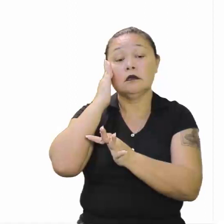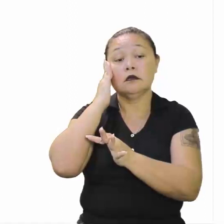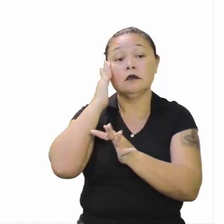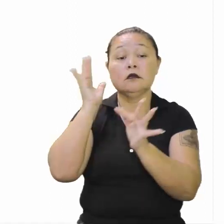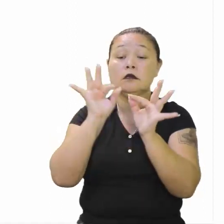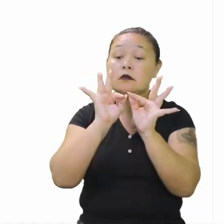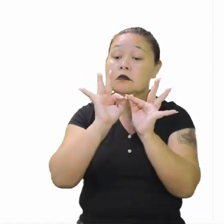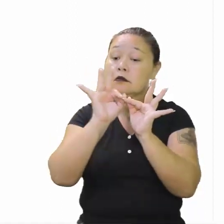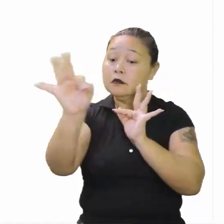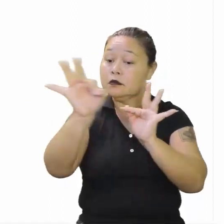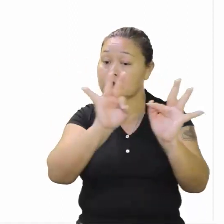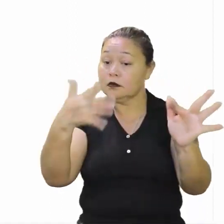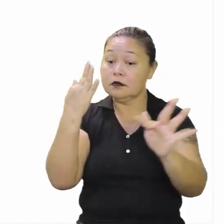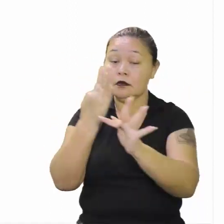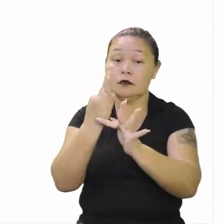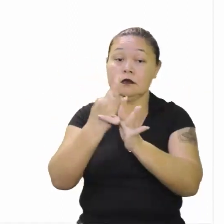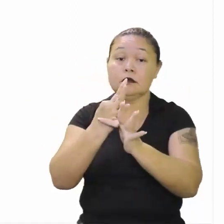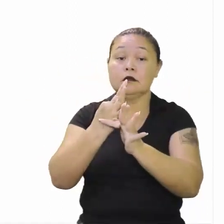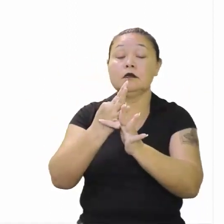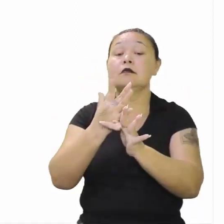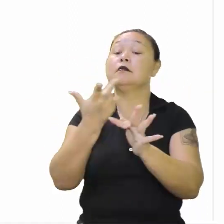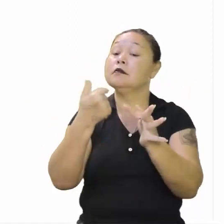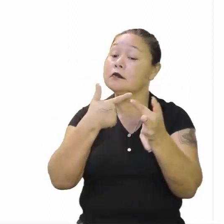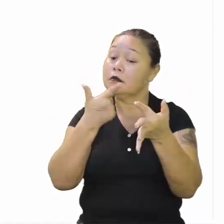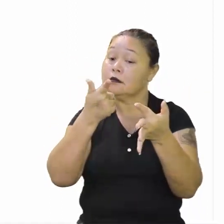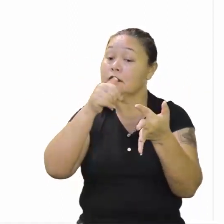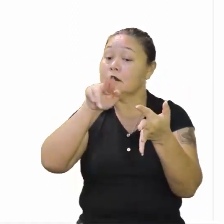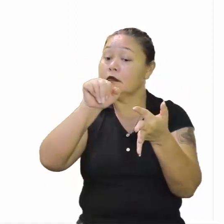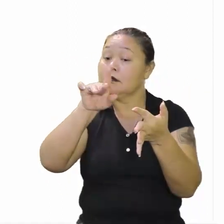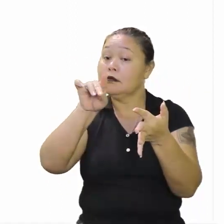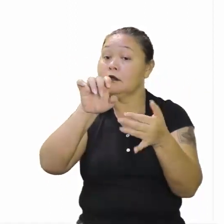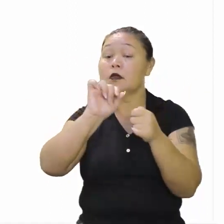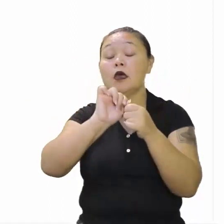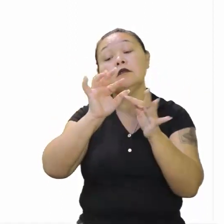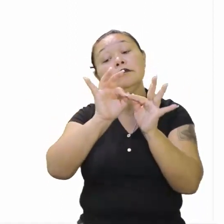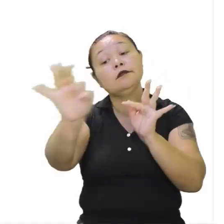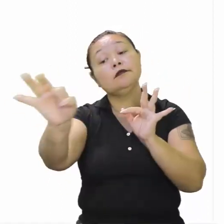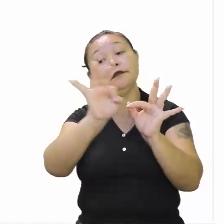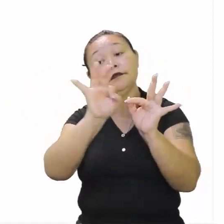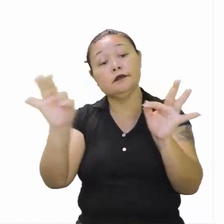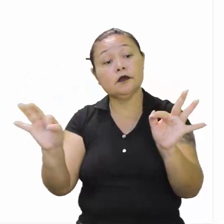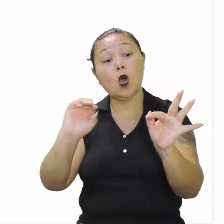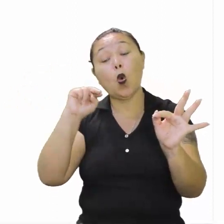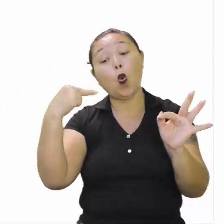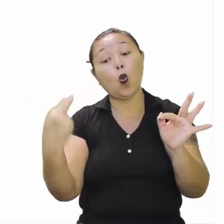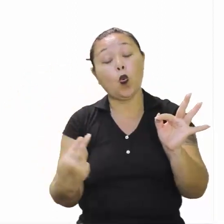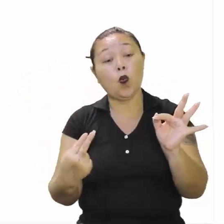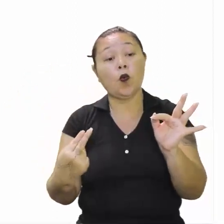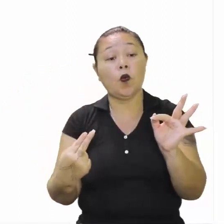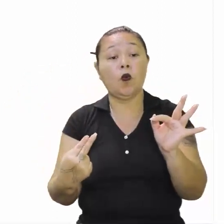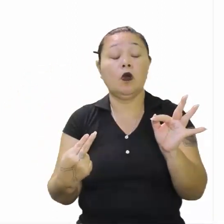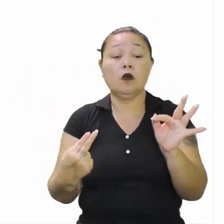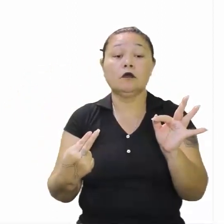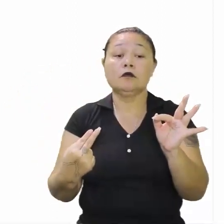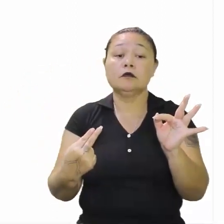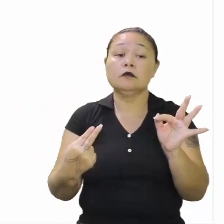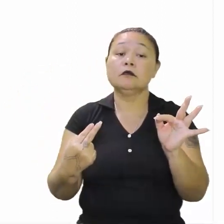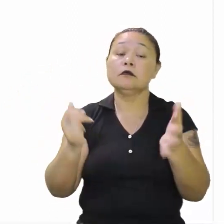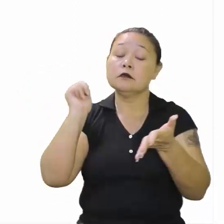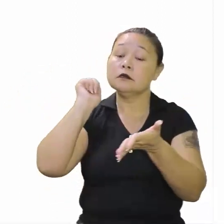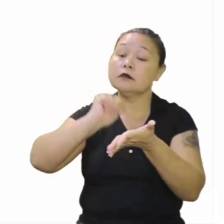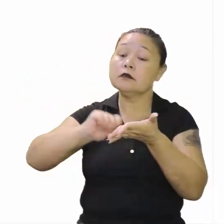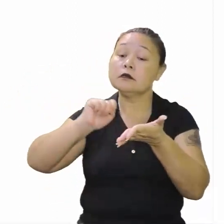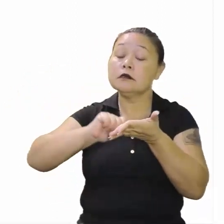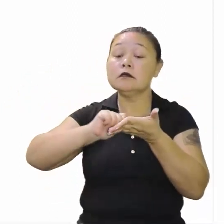grandezas físicas são aquelas grandezas que podem ser medidas, ou seja, que